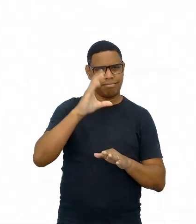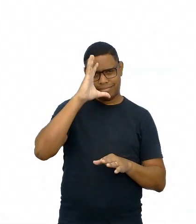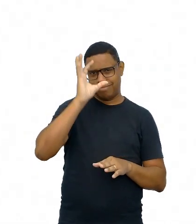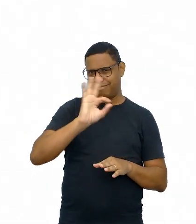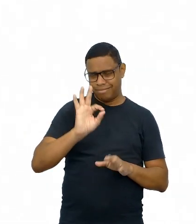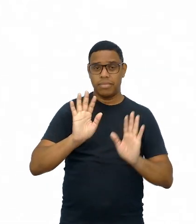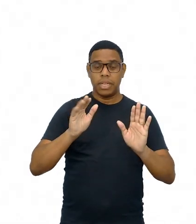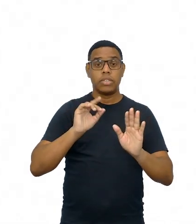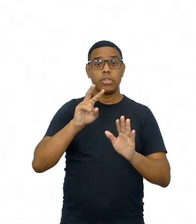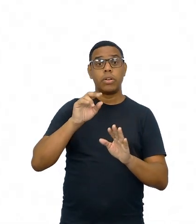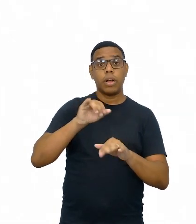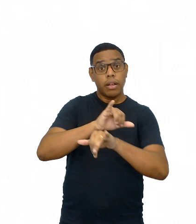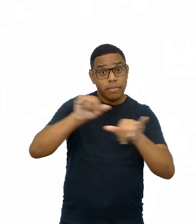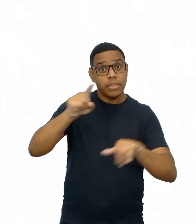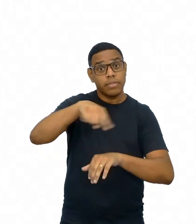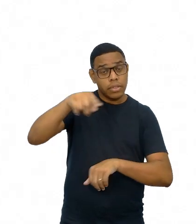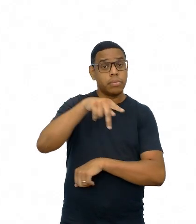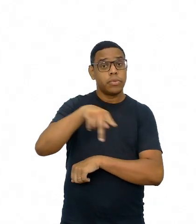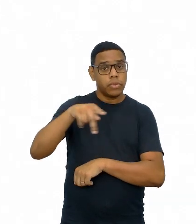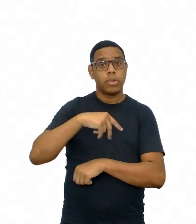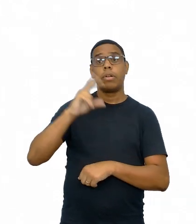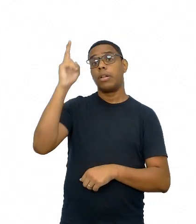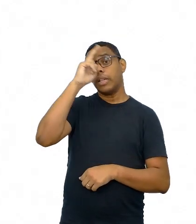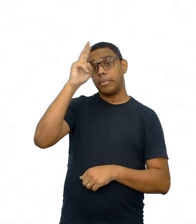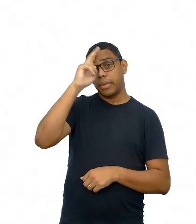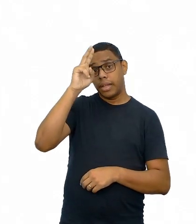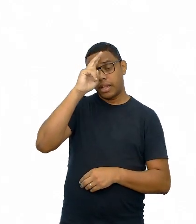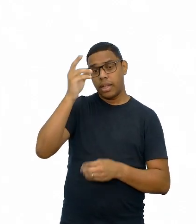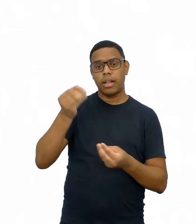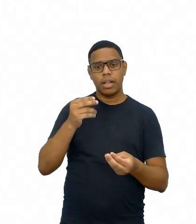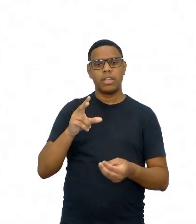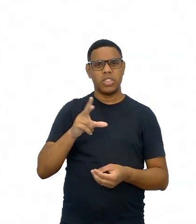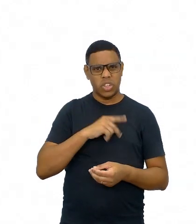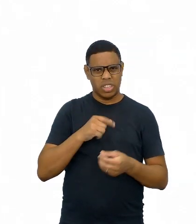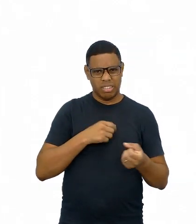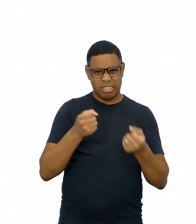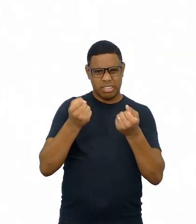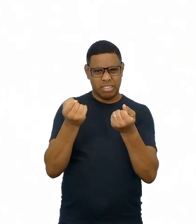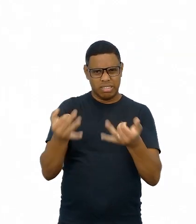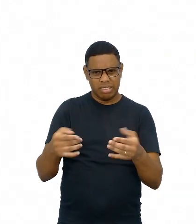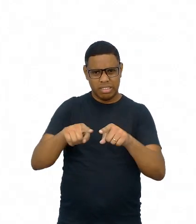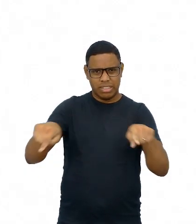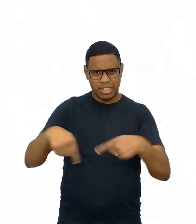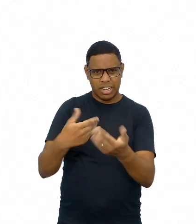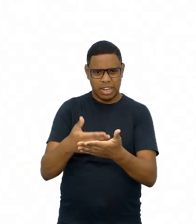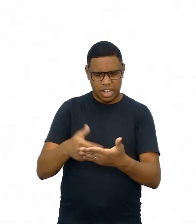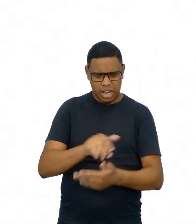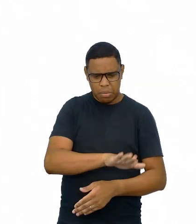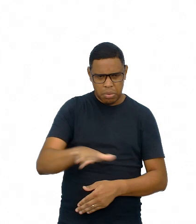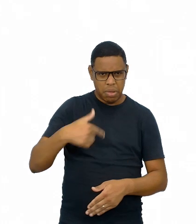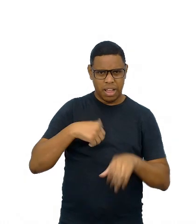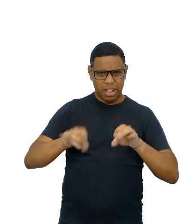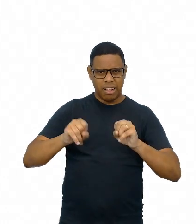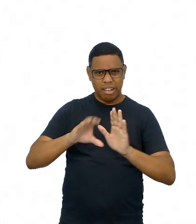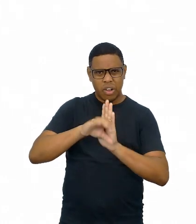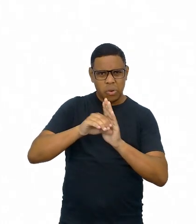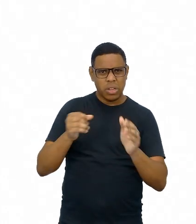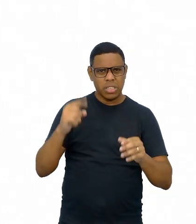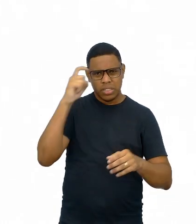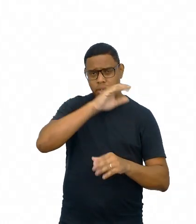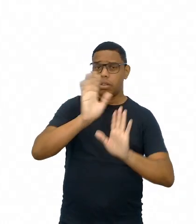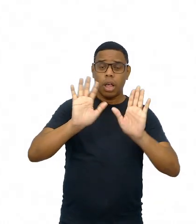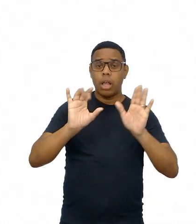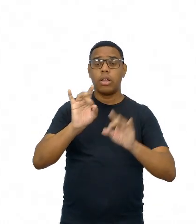está relembrando, né, porque senão você deve estar pensando, nossa, eu vou levar esse assunto para os meus pequenos, não, a gente está